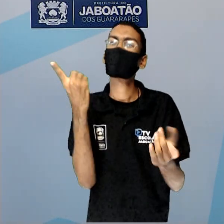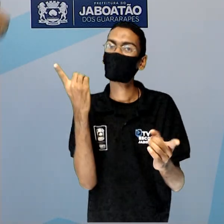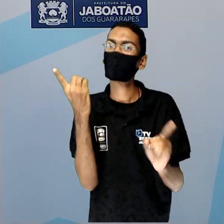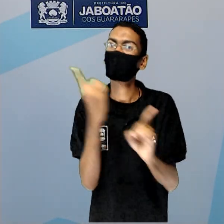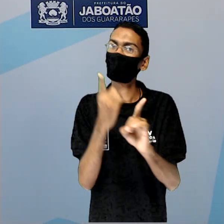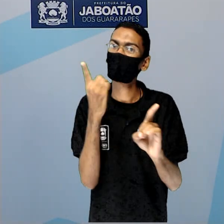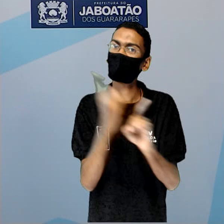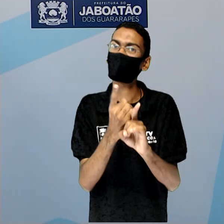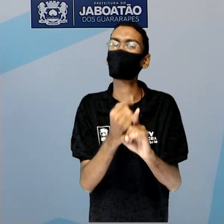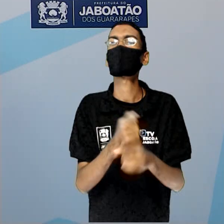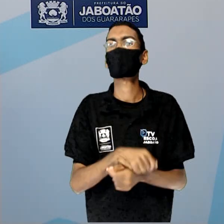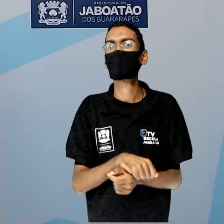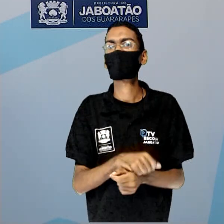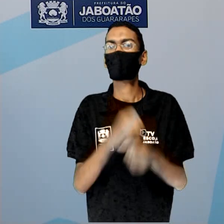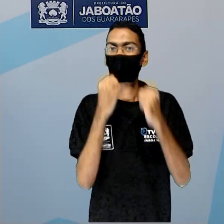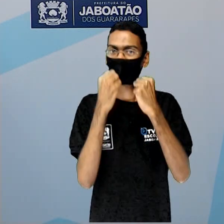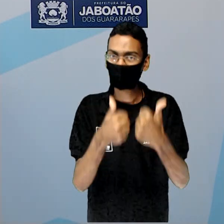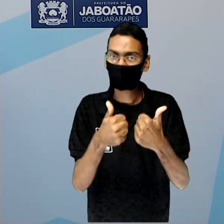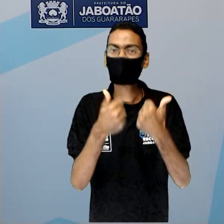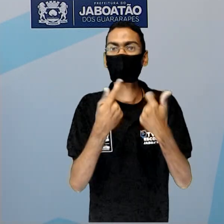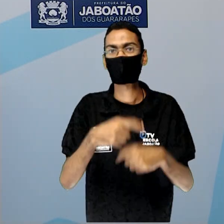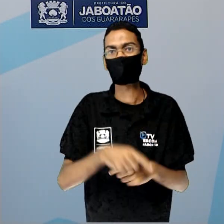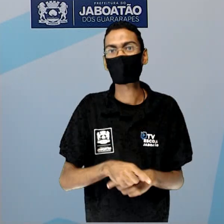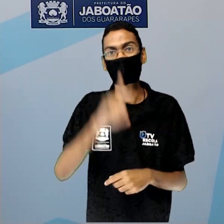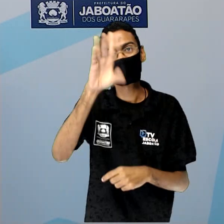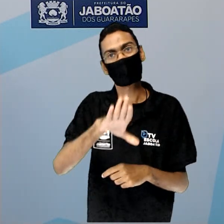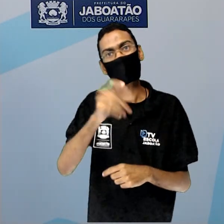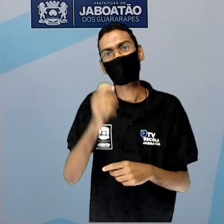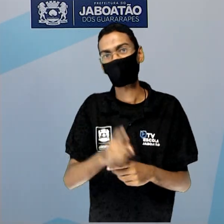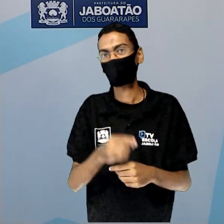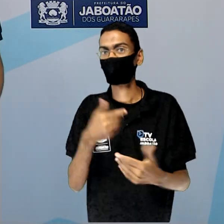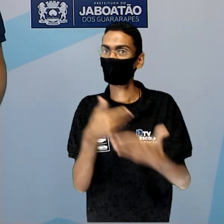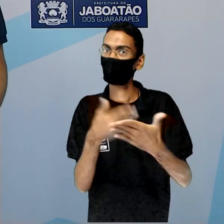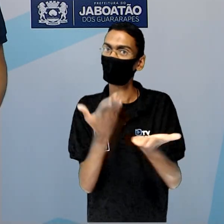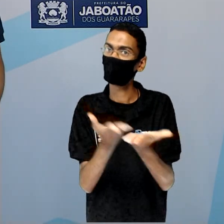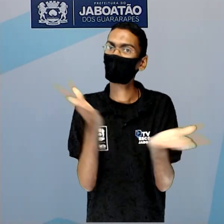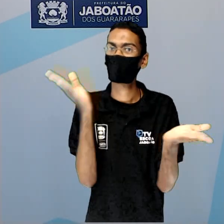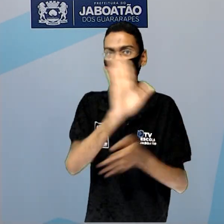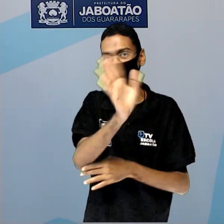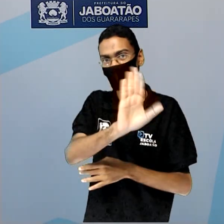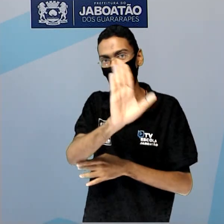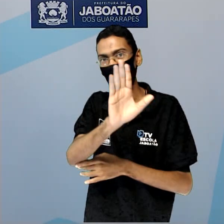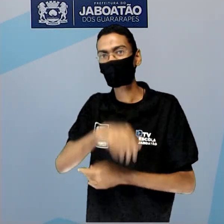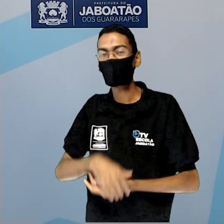na nossa próxima aula, tá bom? Fiquem com Deus, até a próxima, se Deus quiser.